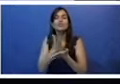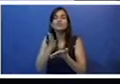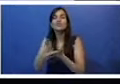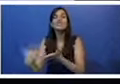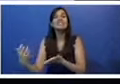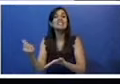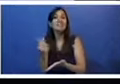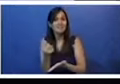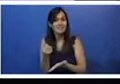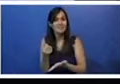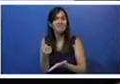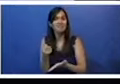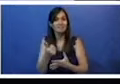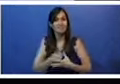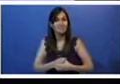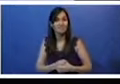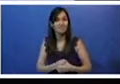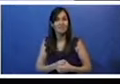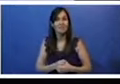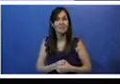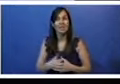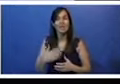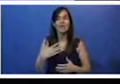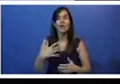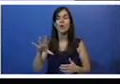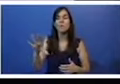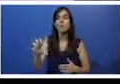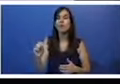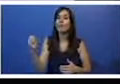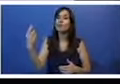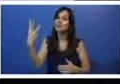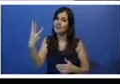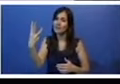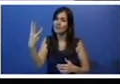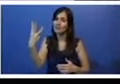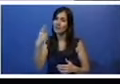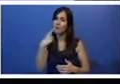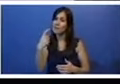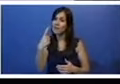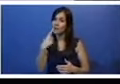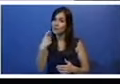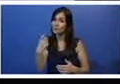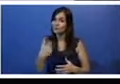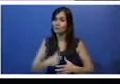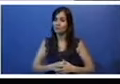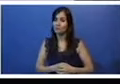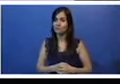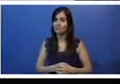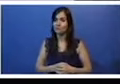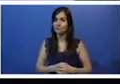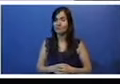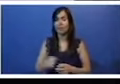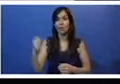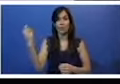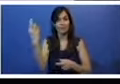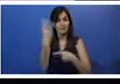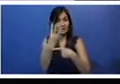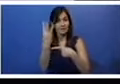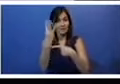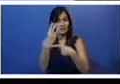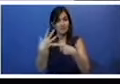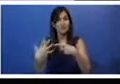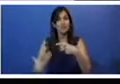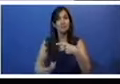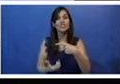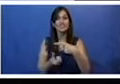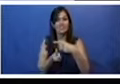partes e eu ter pegado três três partes de seis